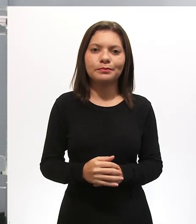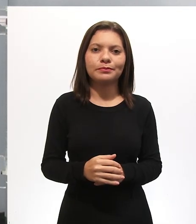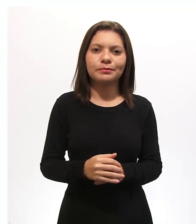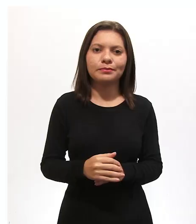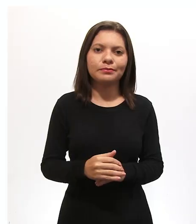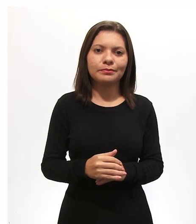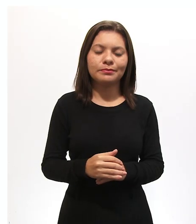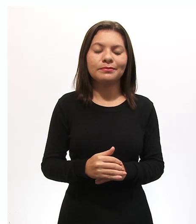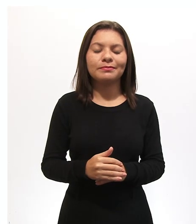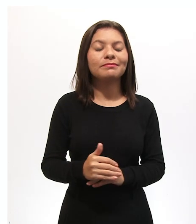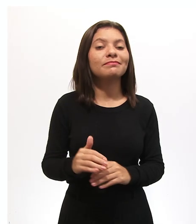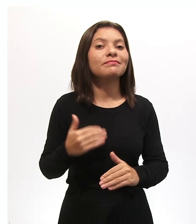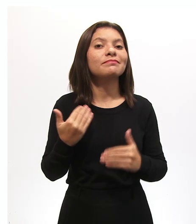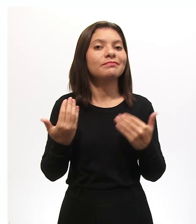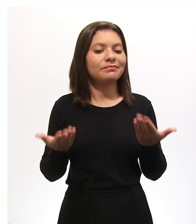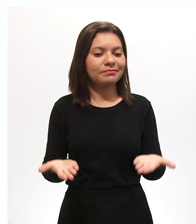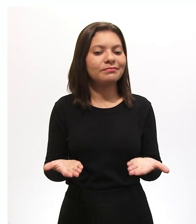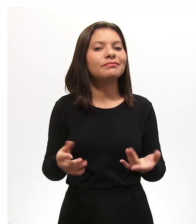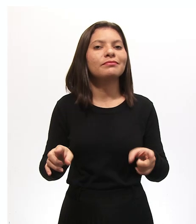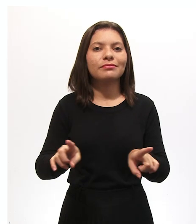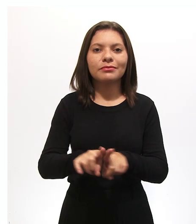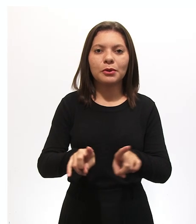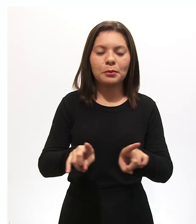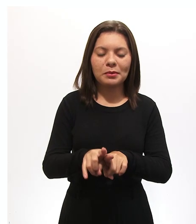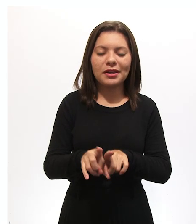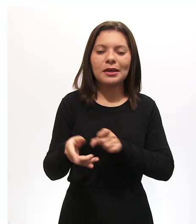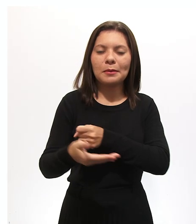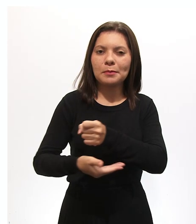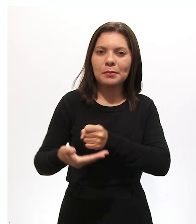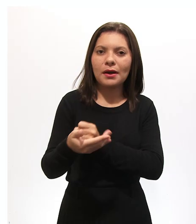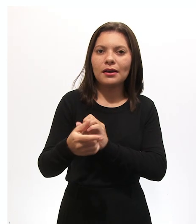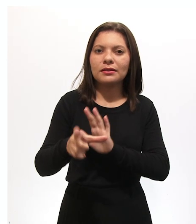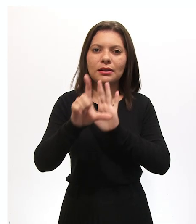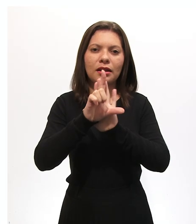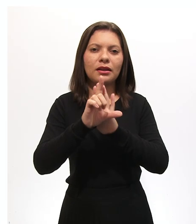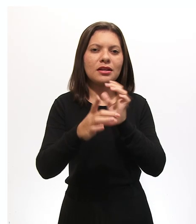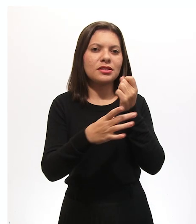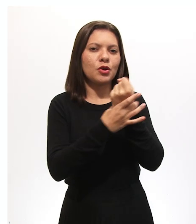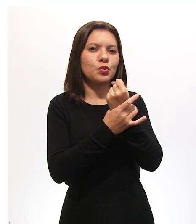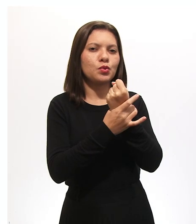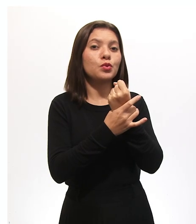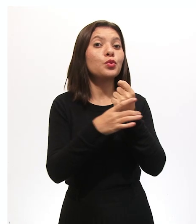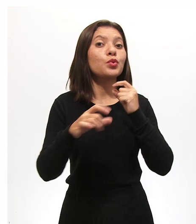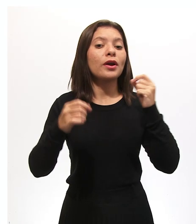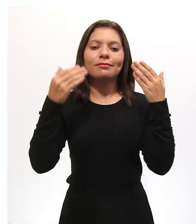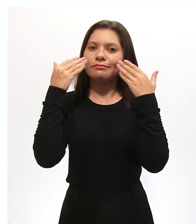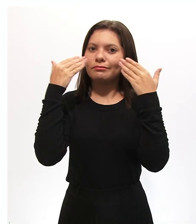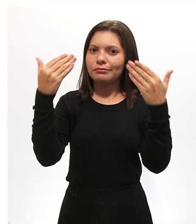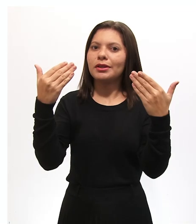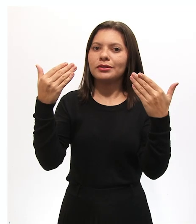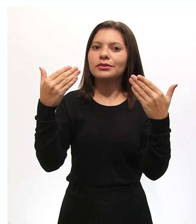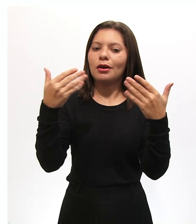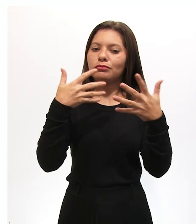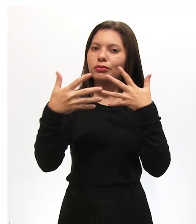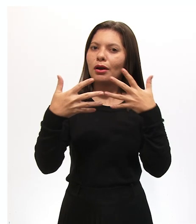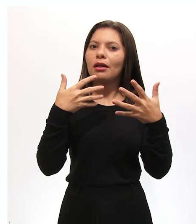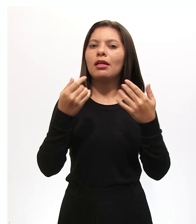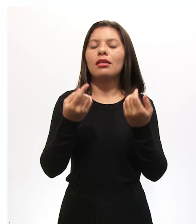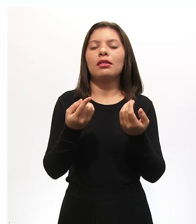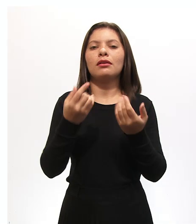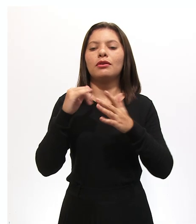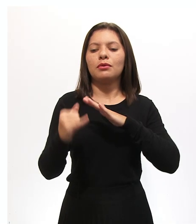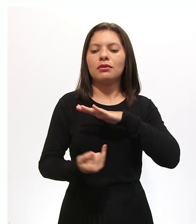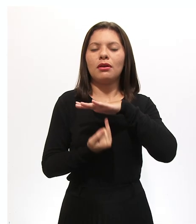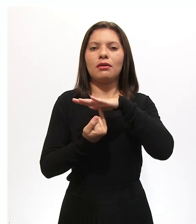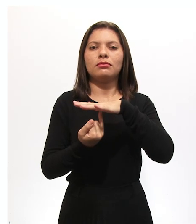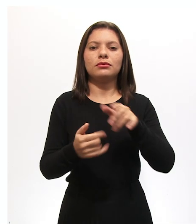Enfim, inclusive, esse arcabouço ele vai assegurar transparência institucional e